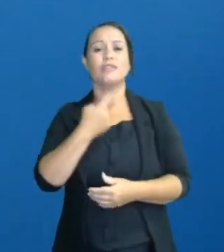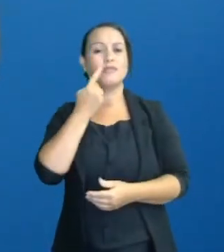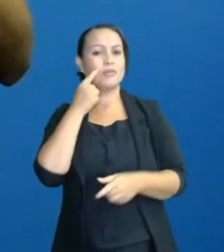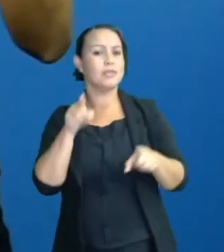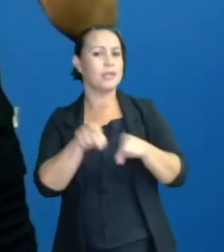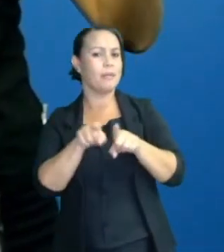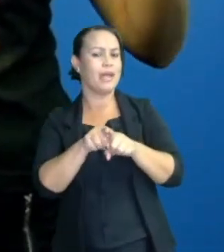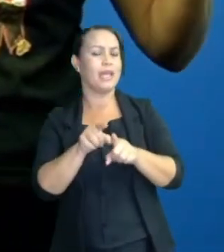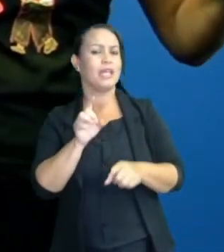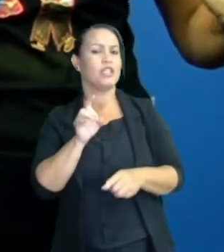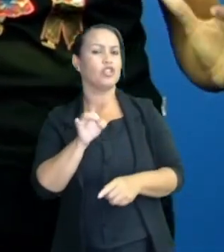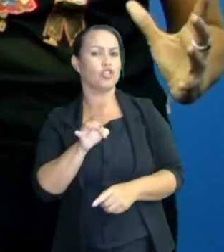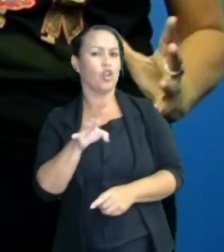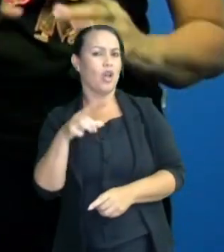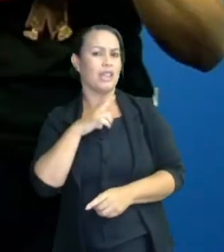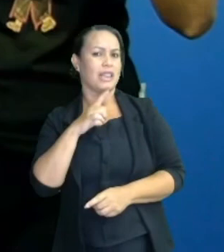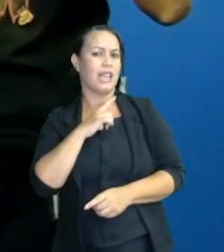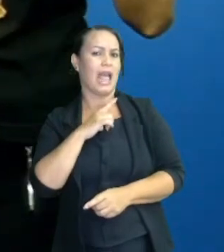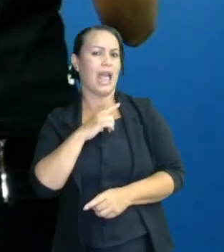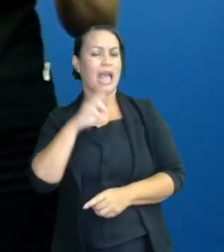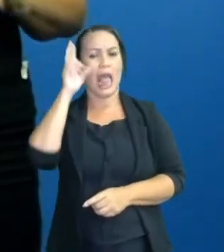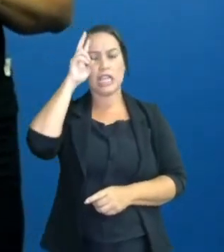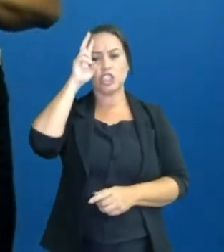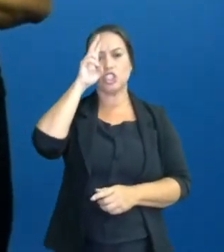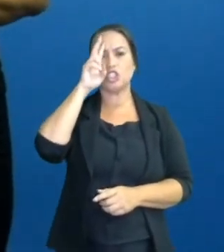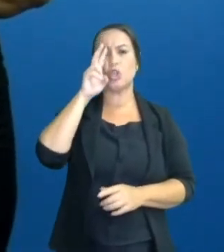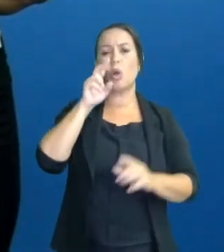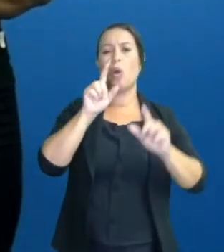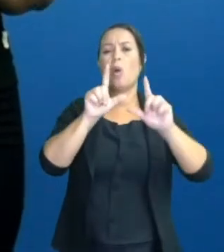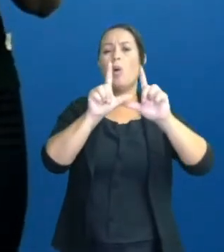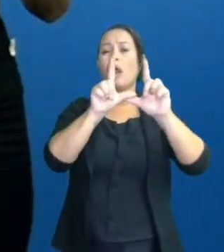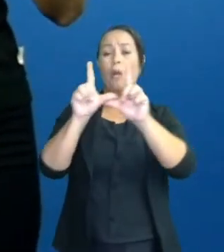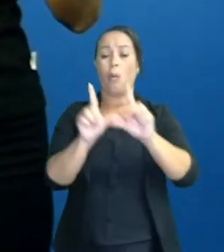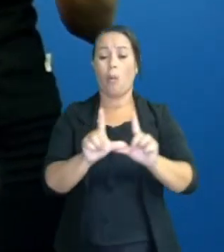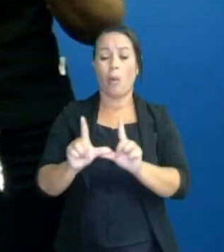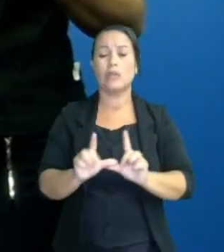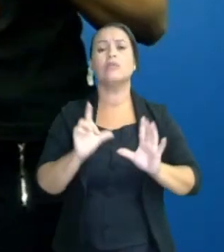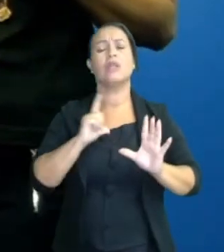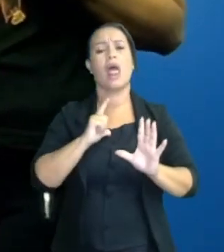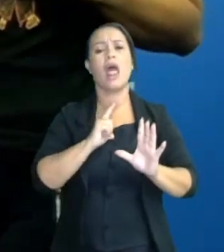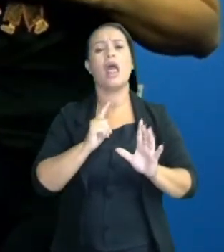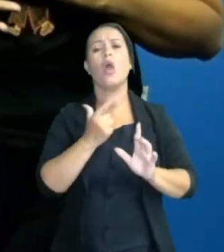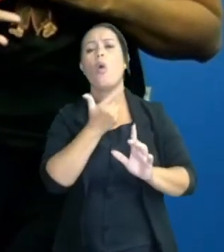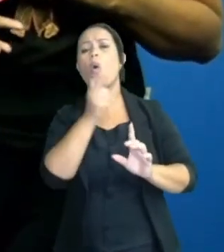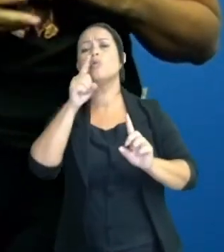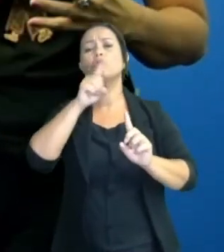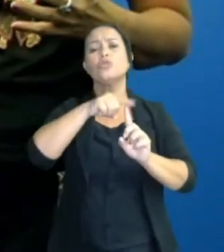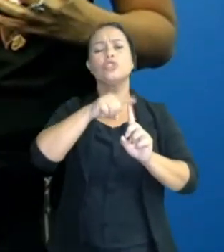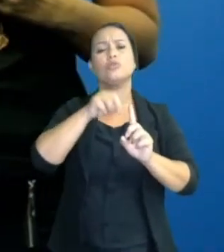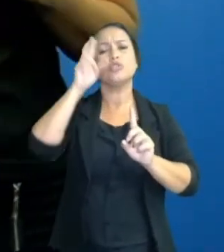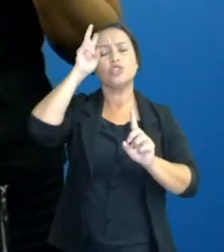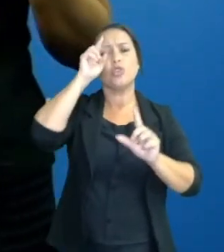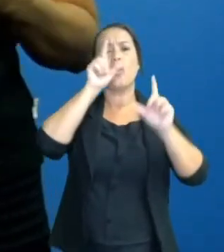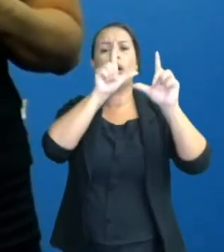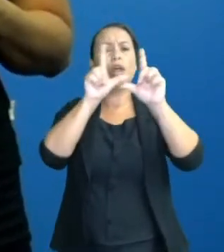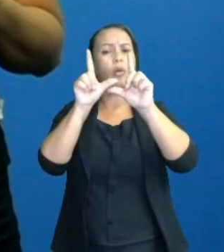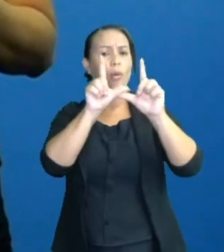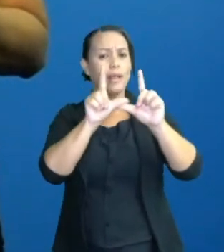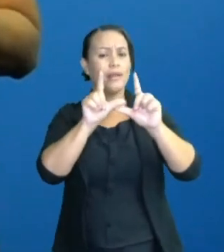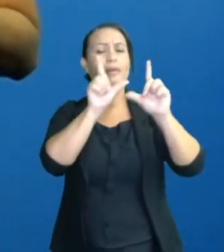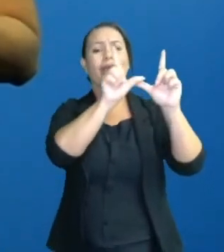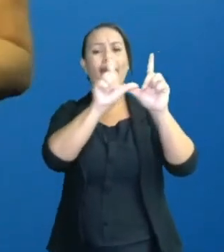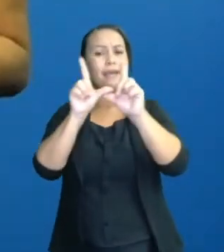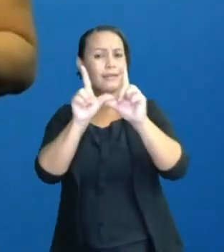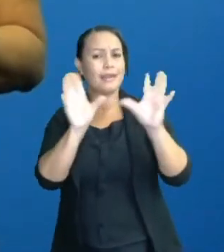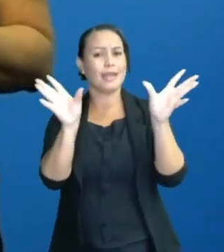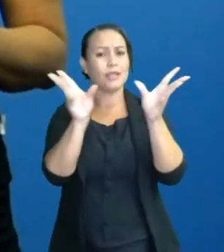não existe só aquela história em quadrinho comprida que a gente está acostumada a ver. Existem outros tipos de história em quadrinhos, que é a tirinha,